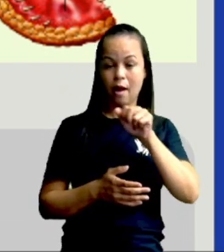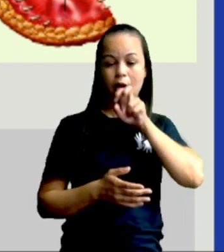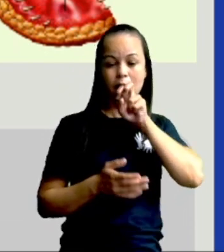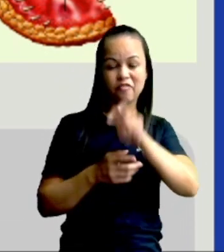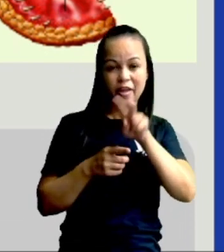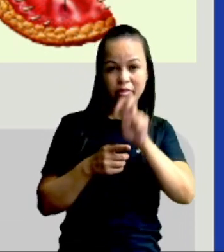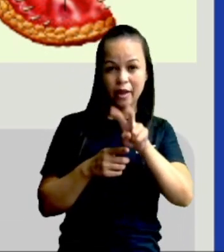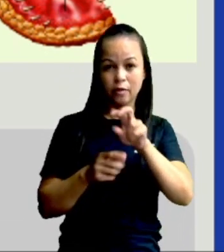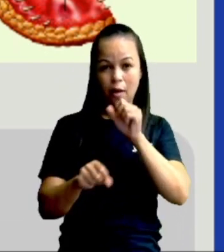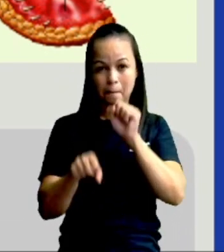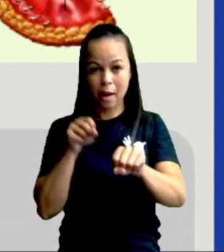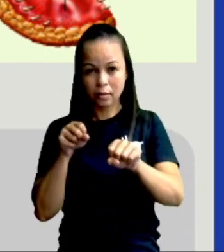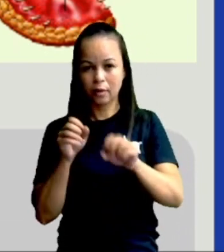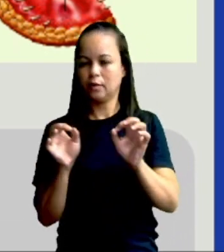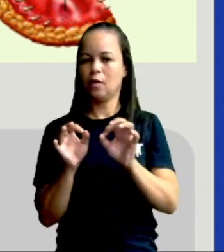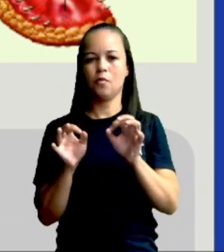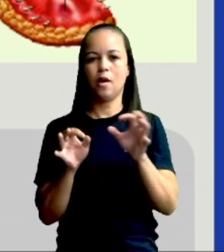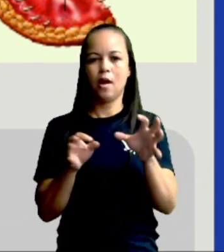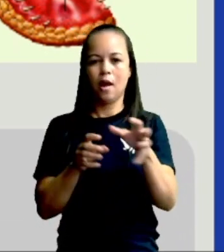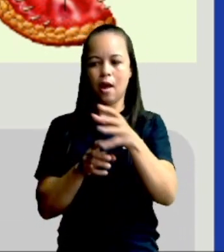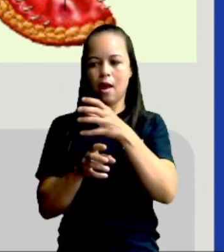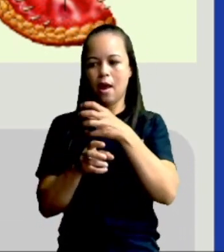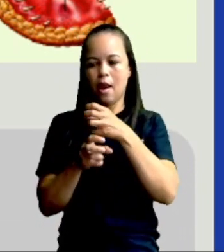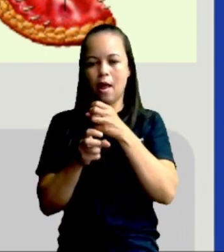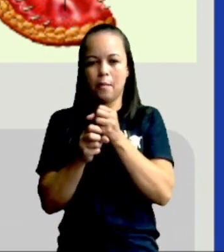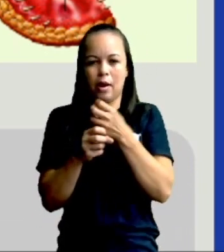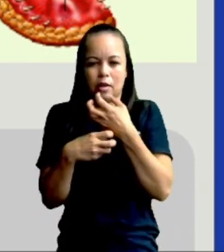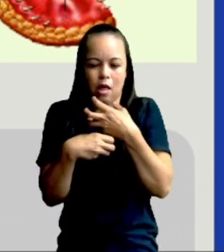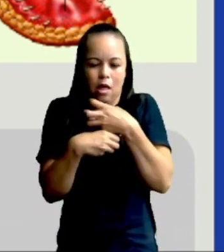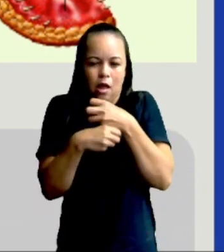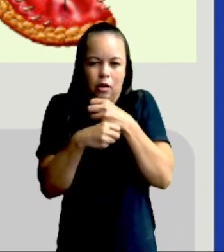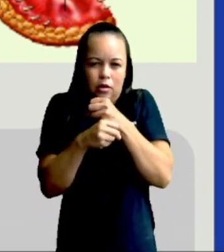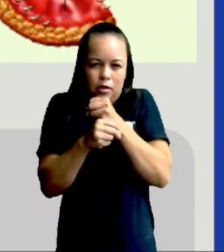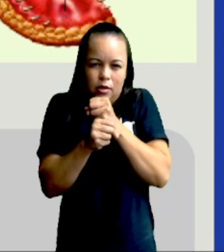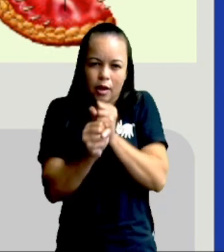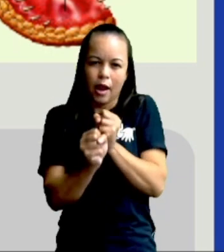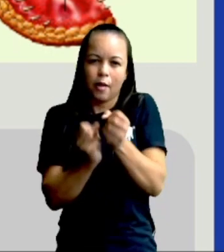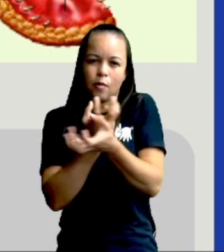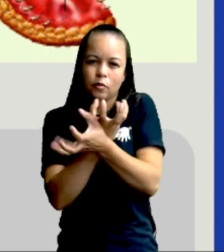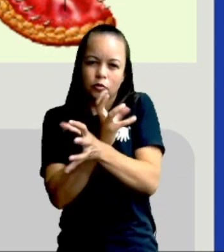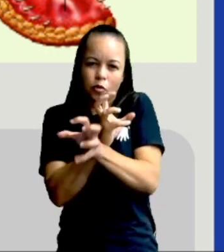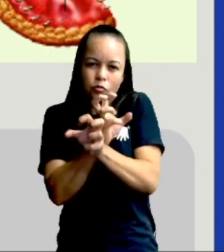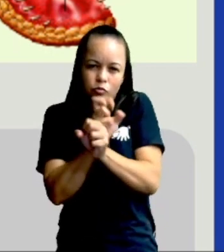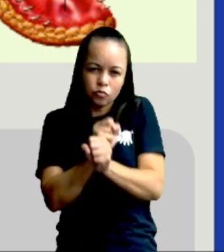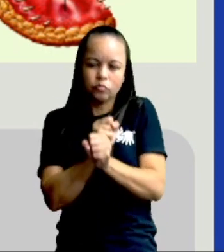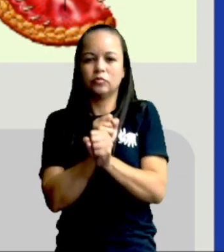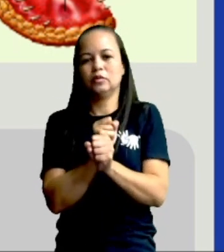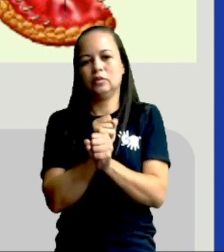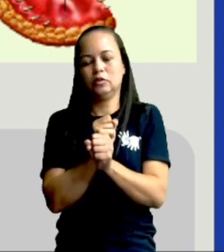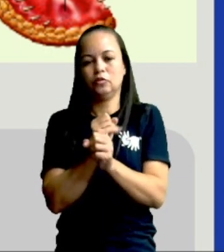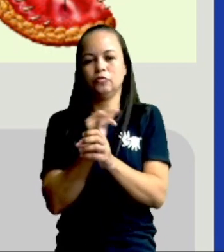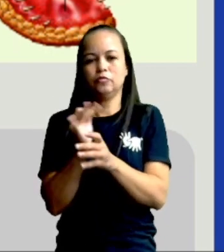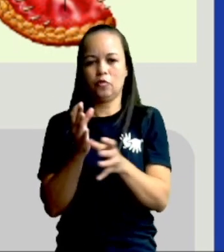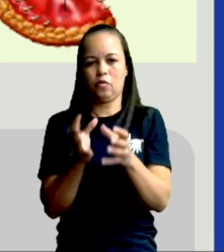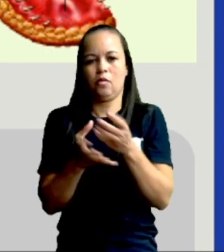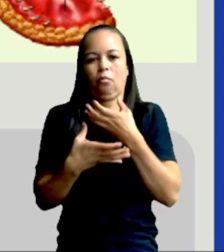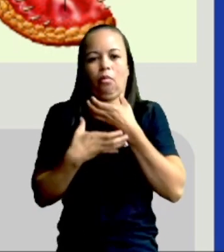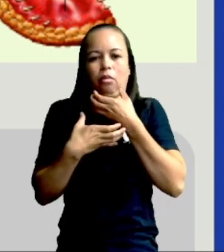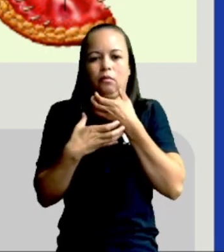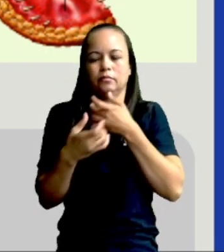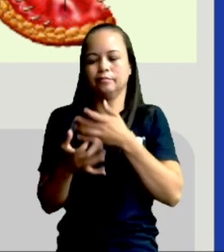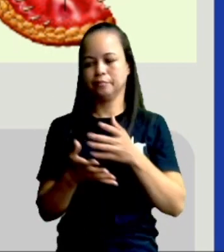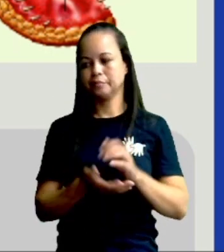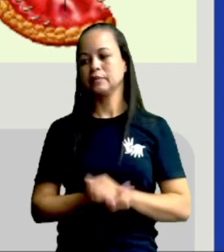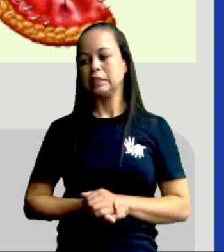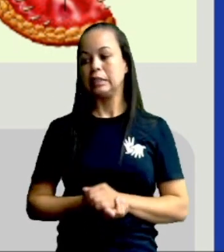veneno, ela mata por constricção, ela abraça sua fêmea e quebra seus ossos e sufoca sua fêmea com um aperto.